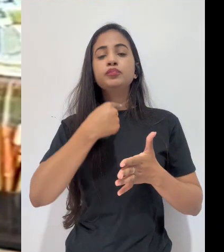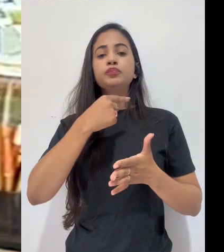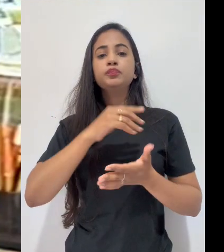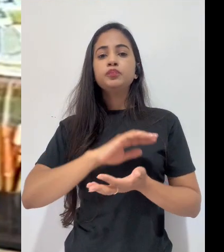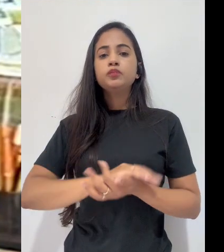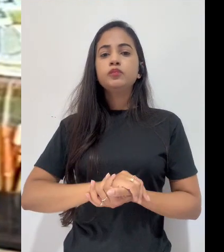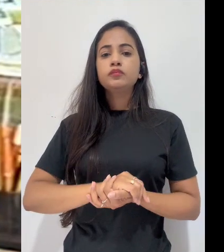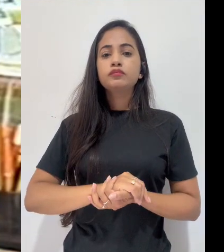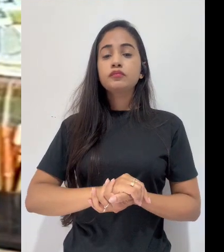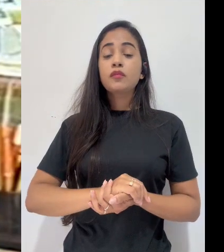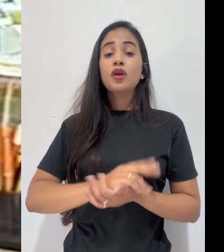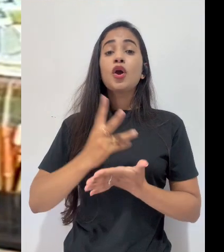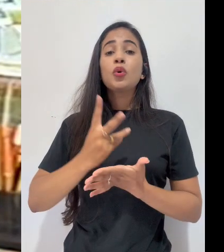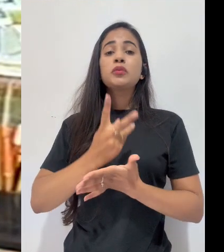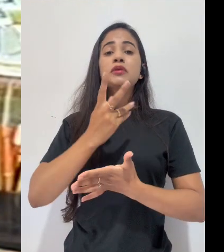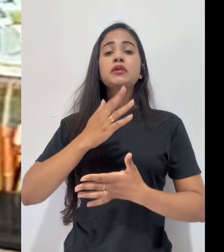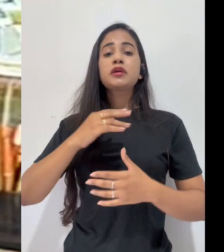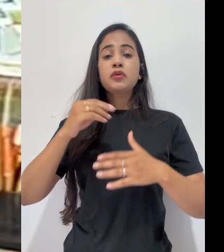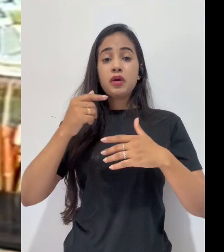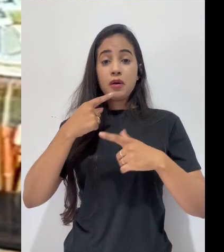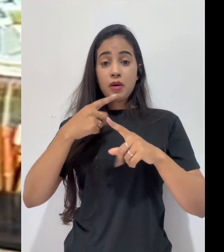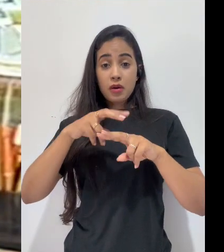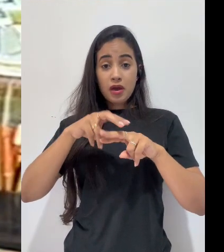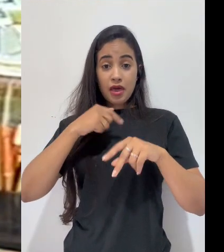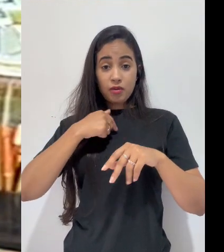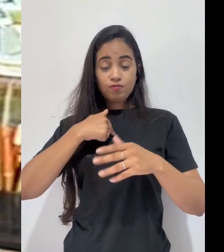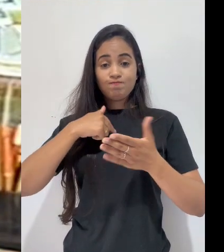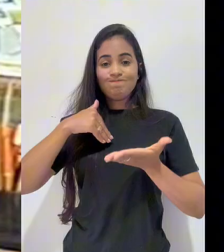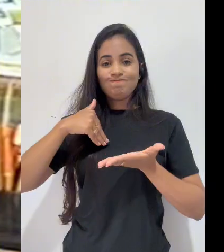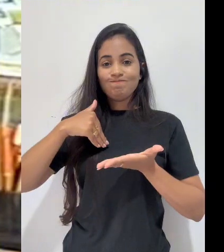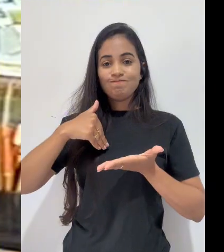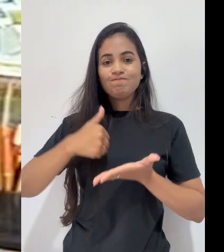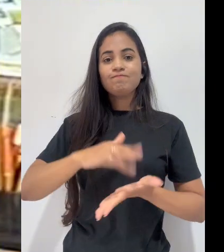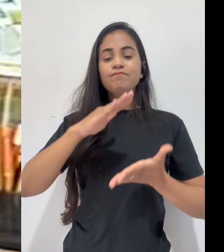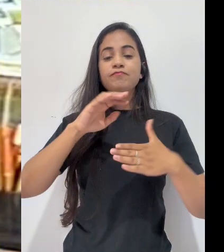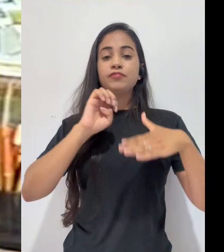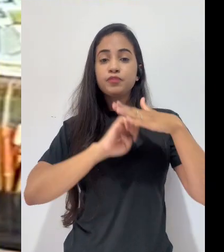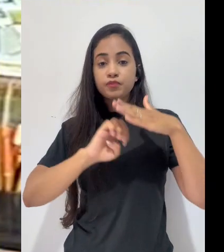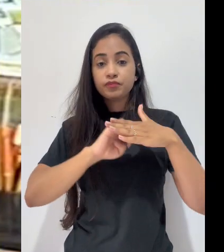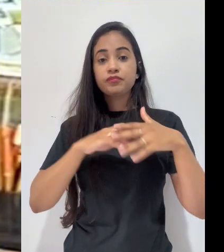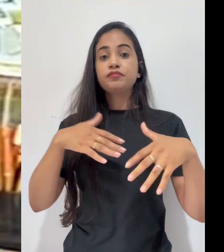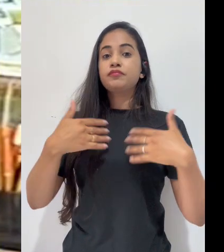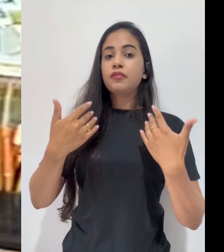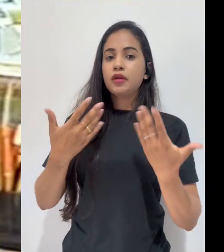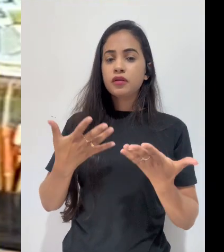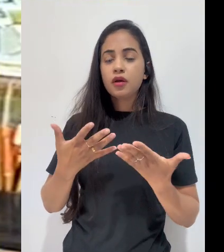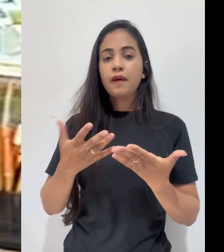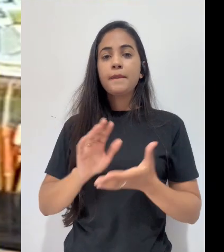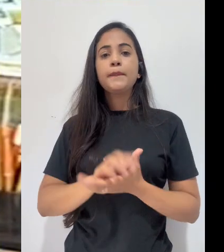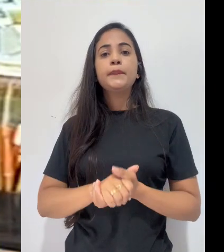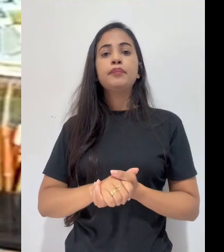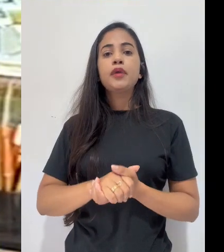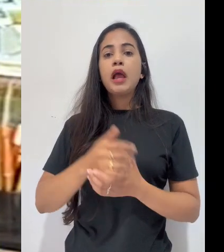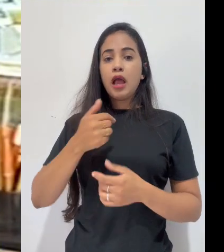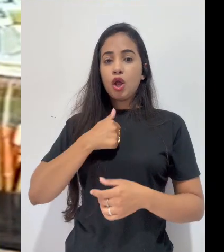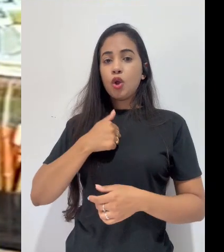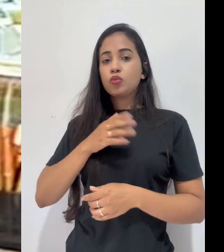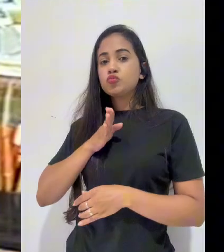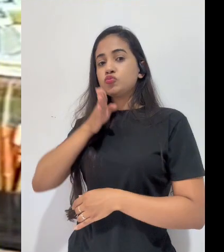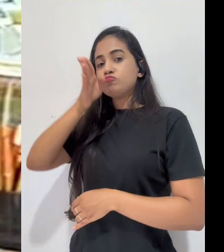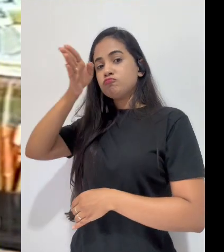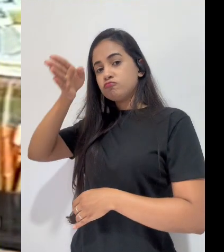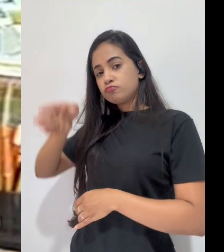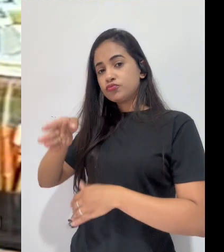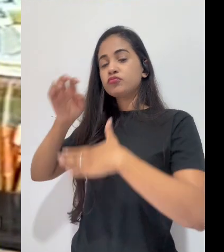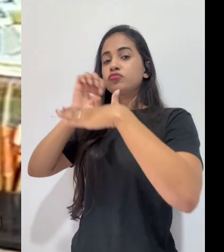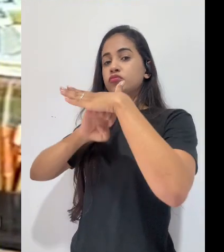um forte indício de racismo na sua escolha como elemento de ser despedido. Eu procurei, então, os